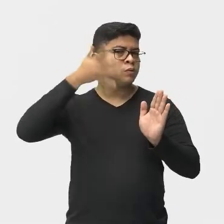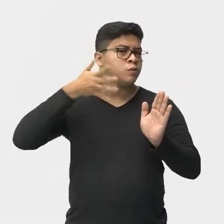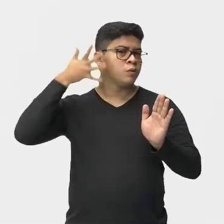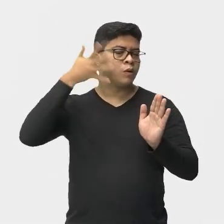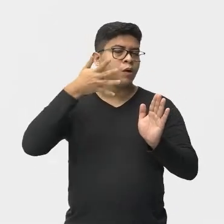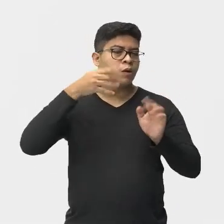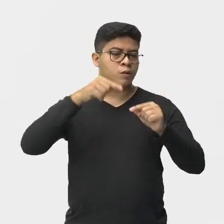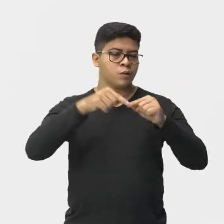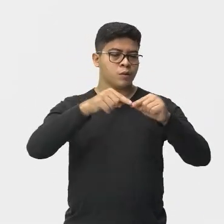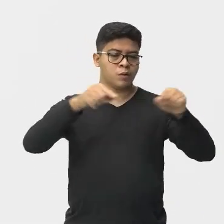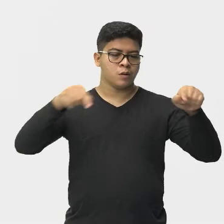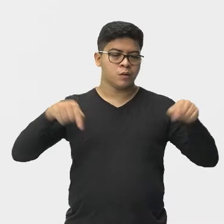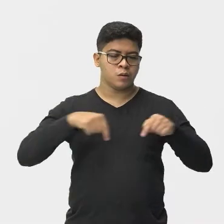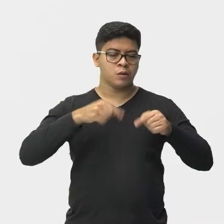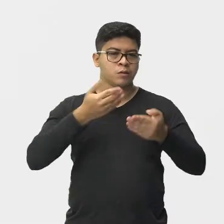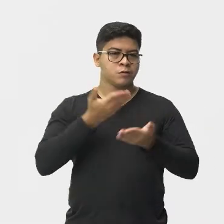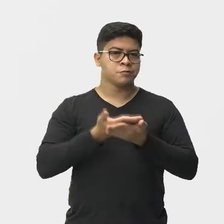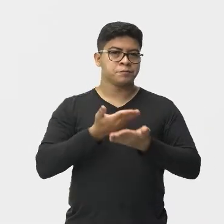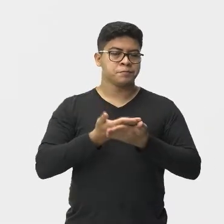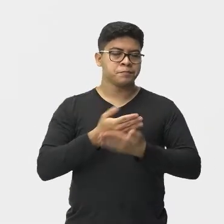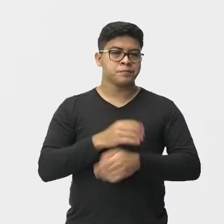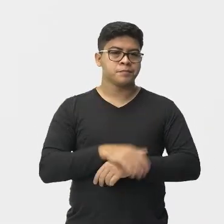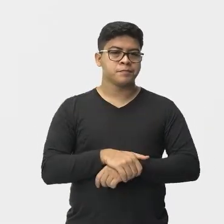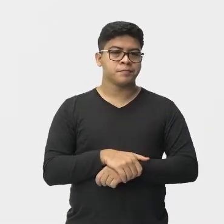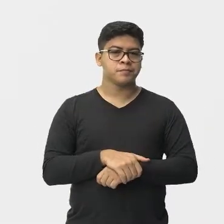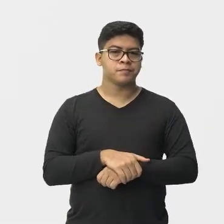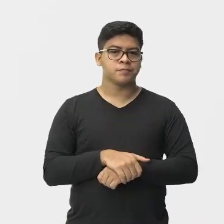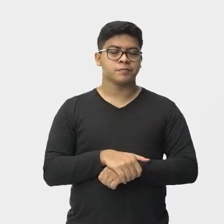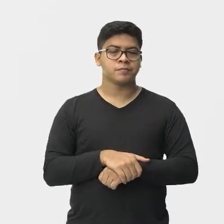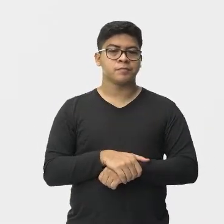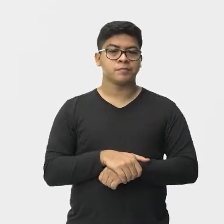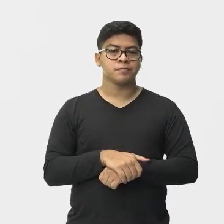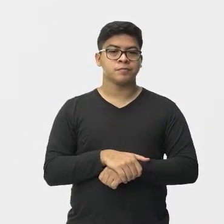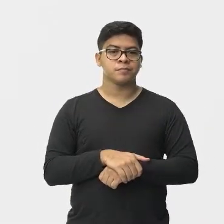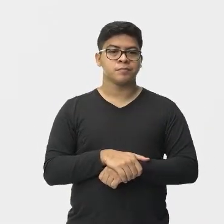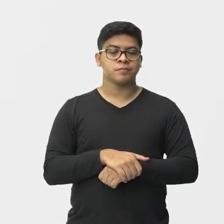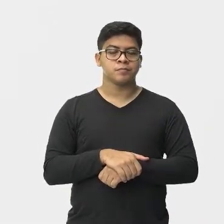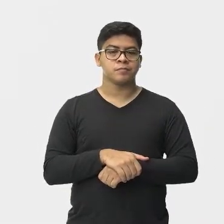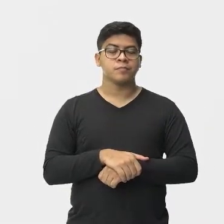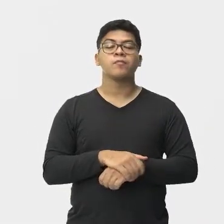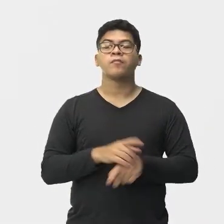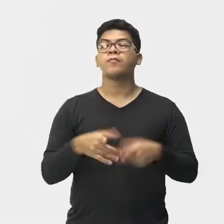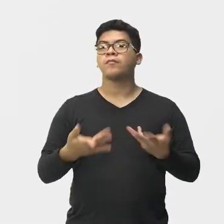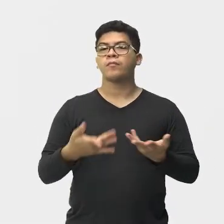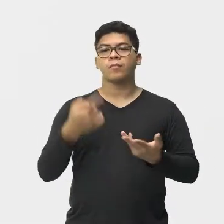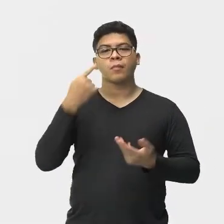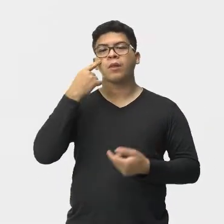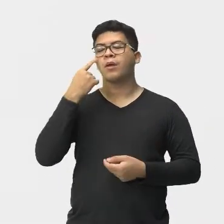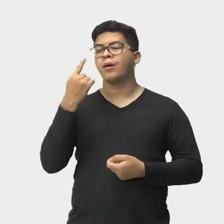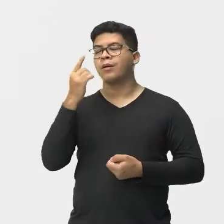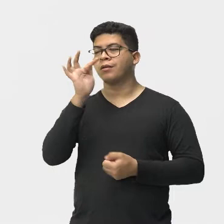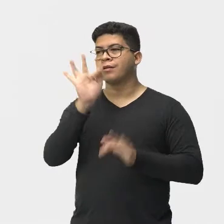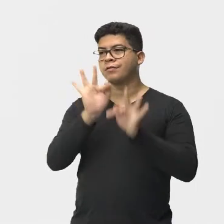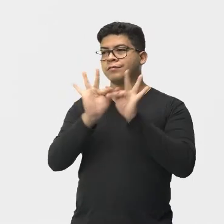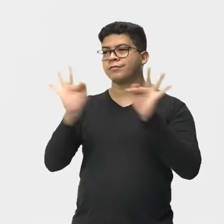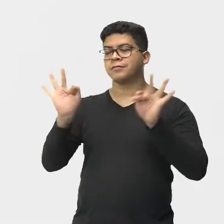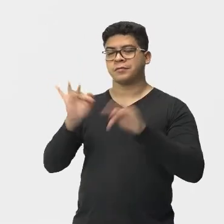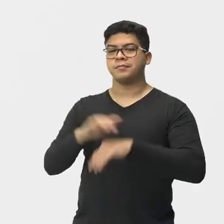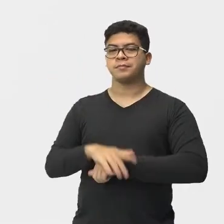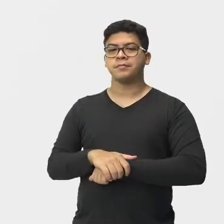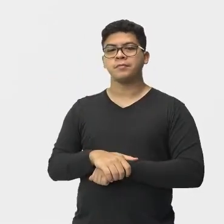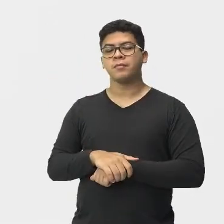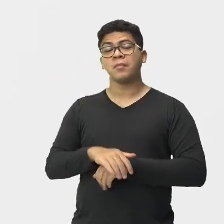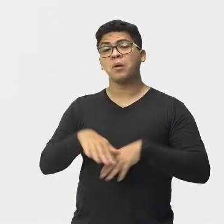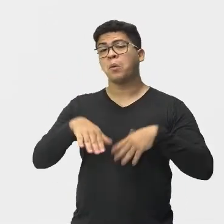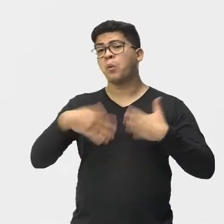de classe. Aqui eu estou falando que a aluna defende a sua pesquisa na sala de aula. Qual é o nosso